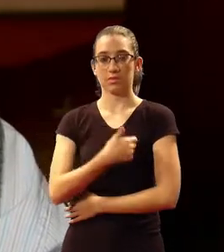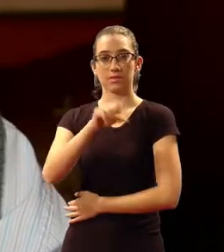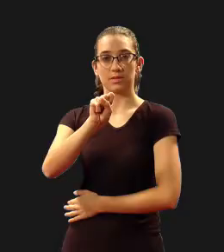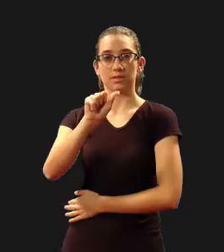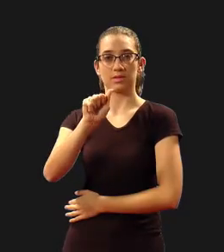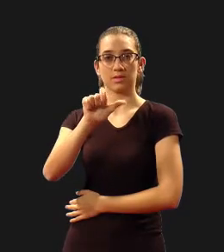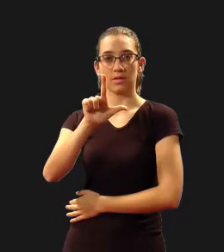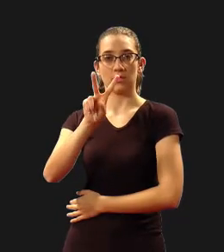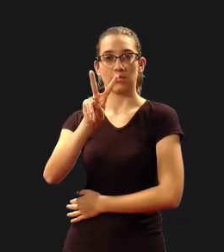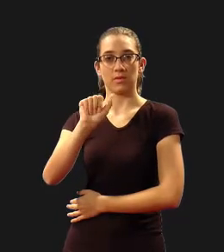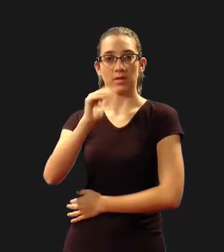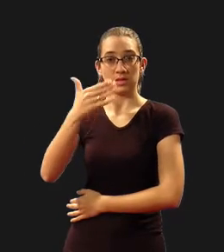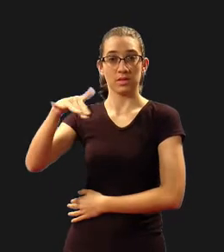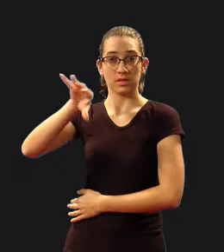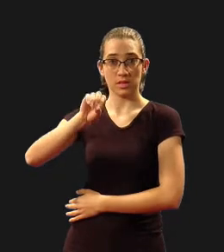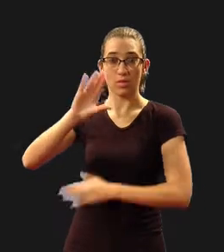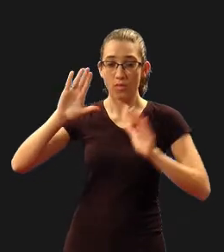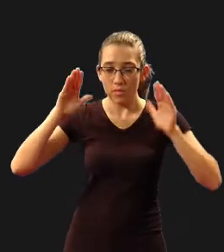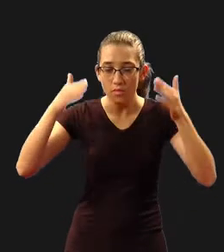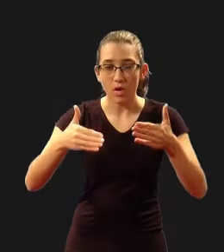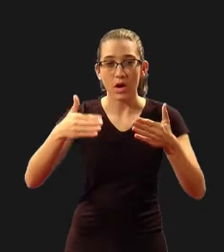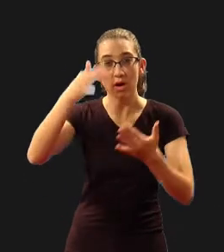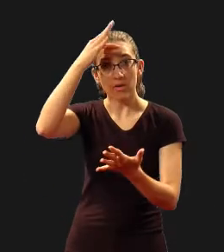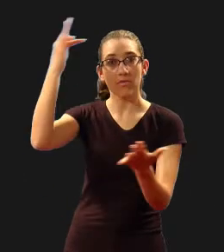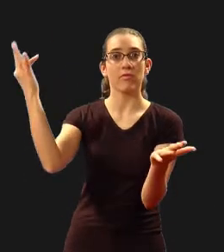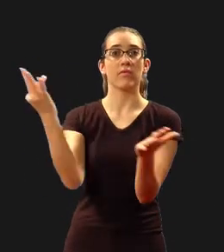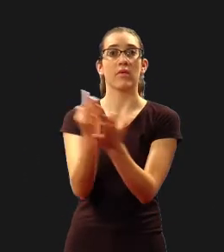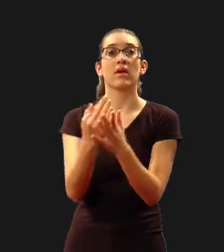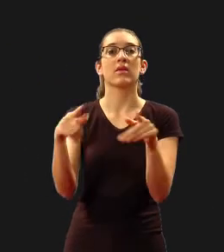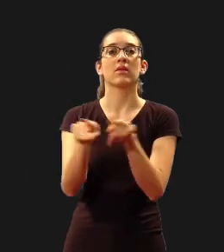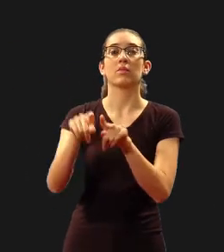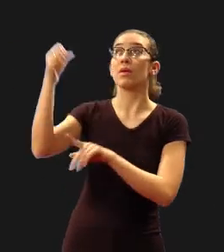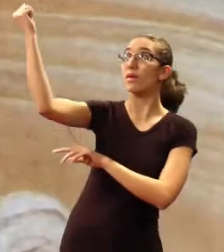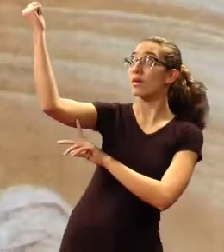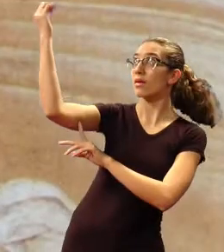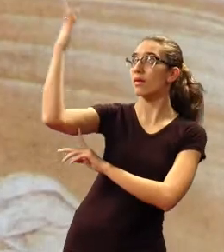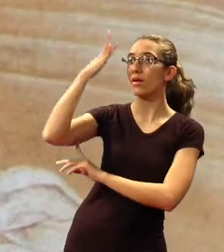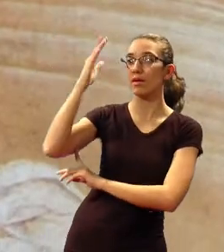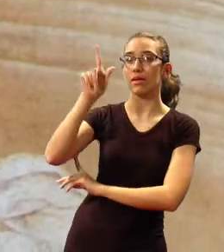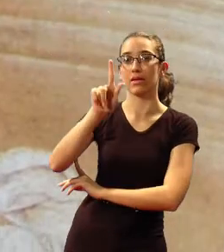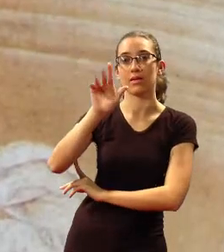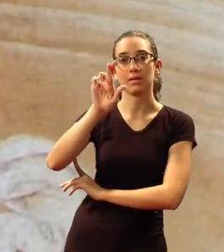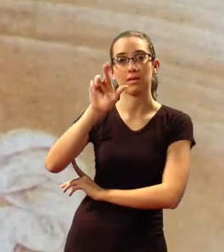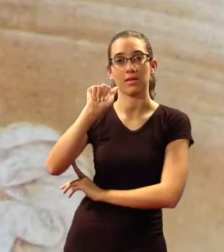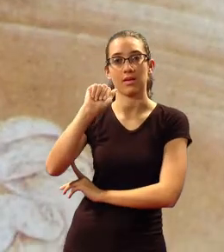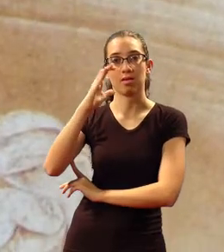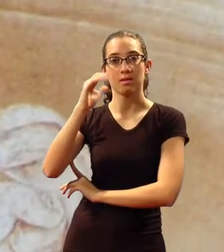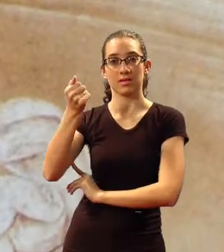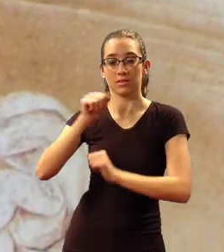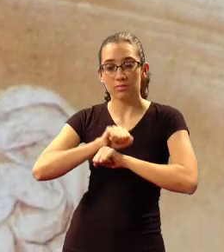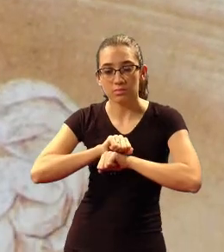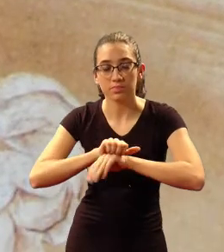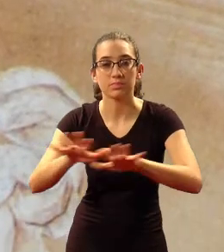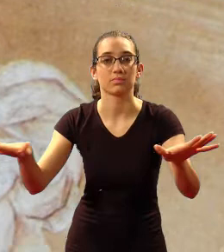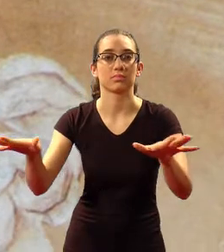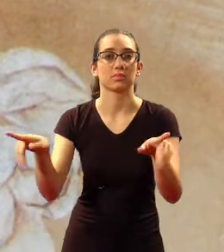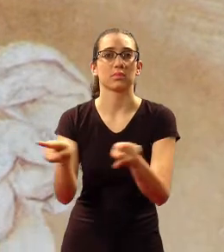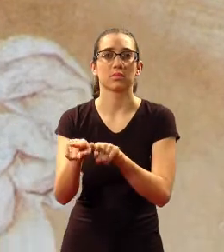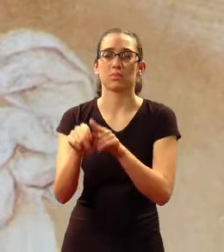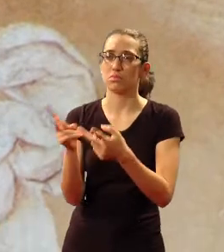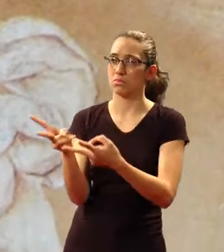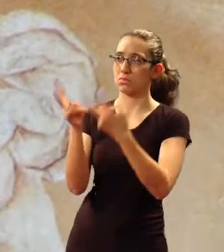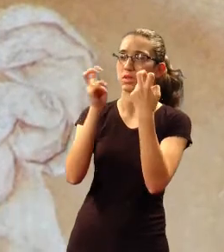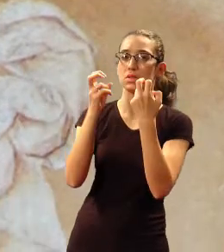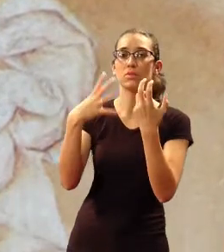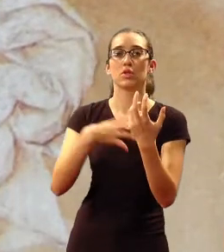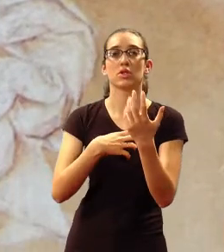pela fé, né? E, por tudo, propagação da graça e do amor e da misericórdia de Deus. Isso se